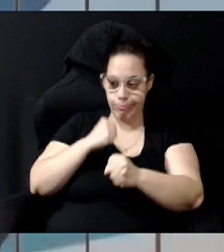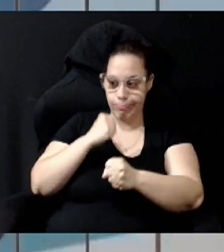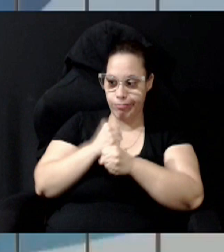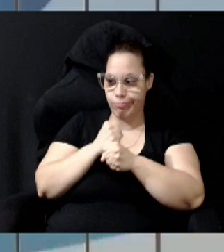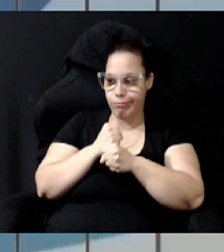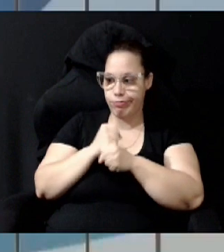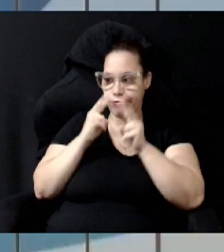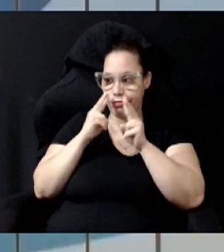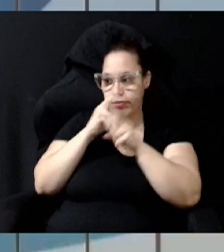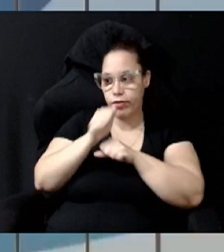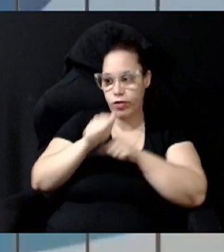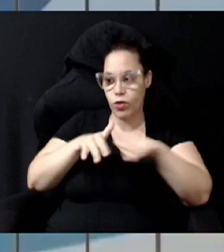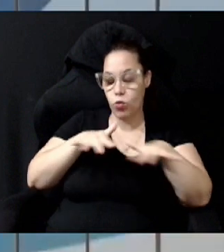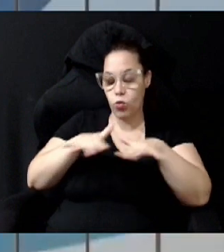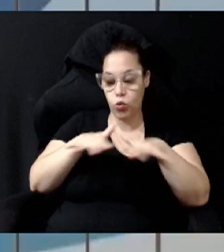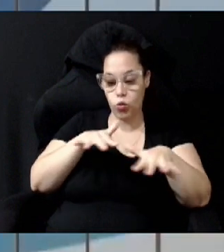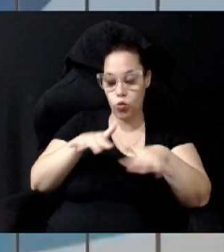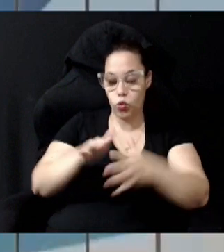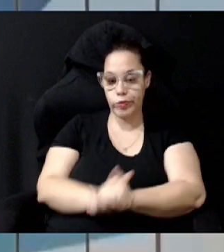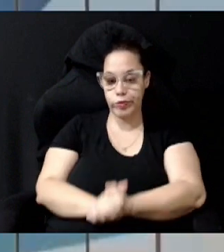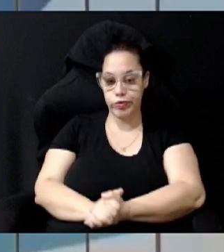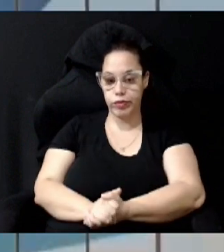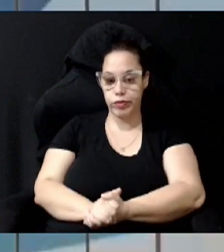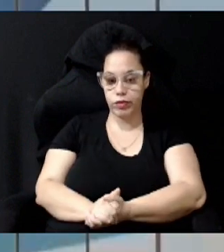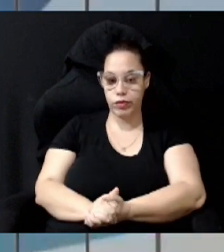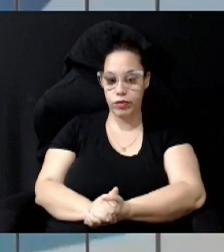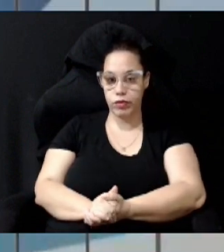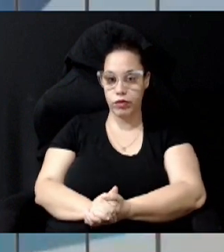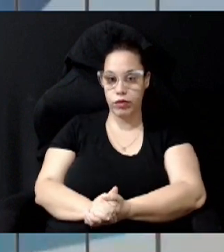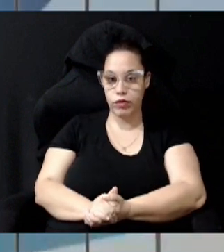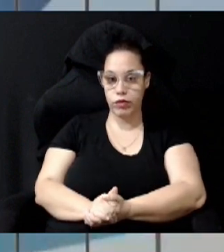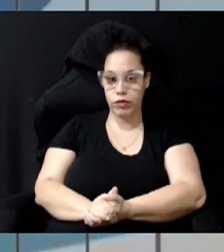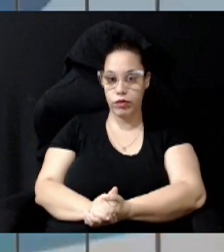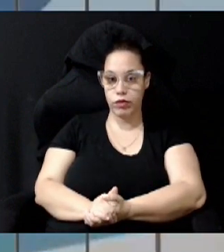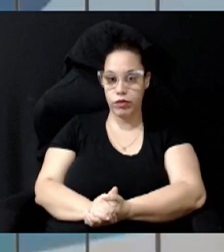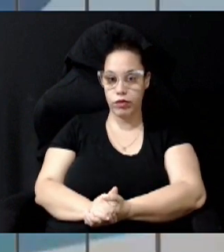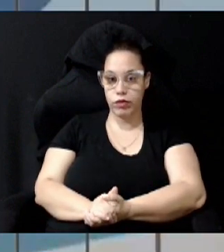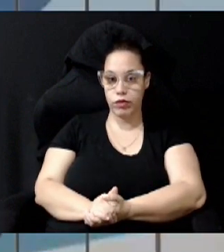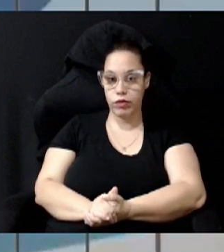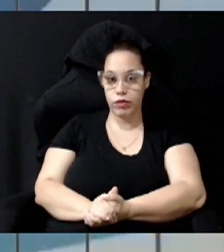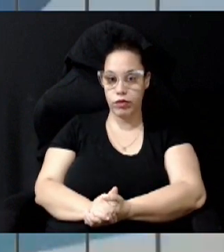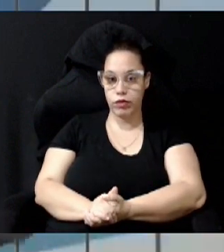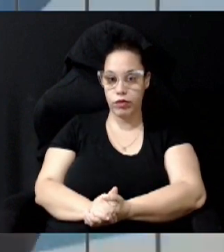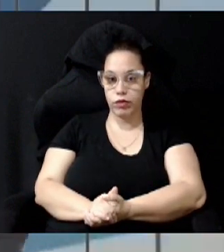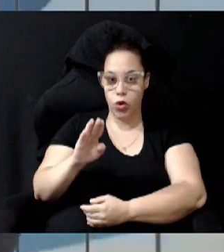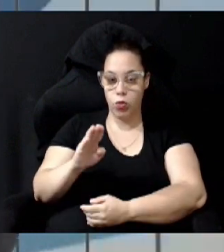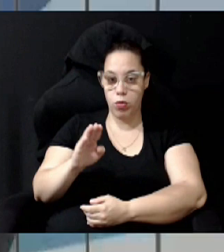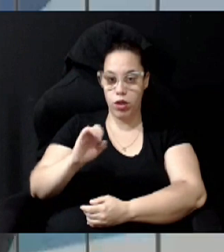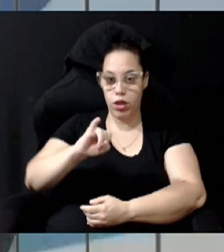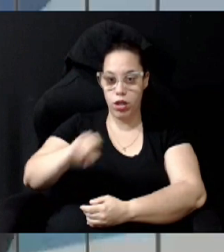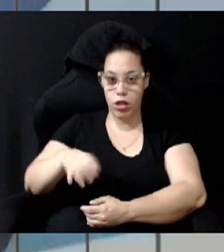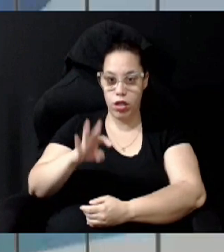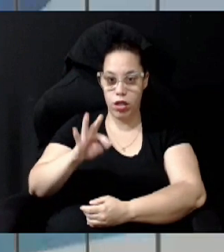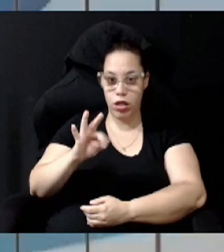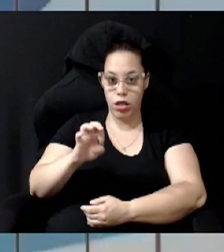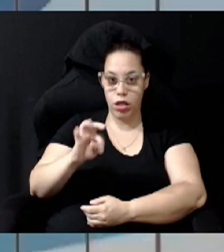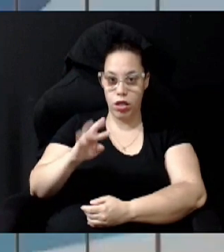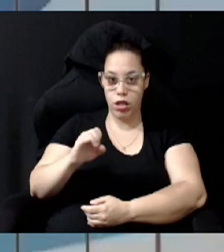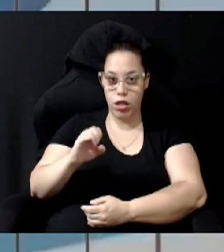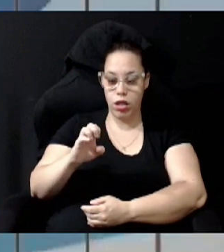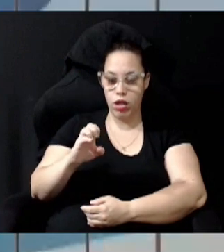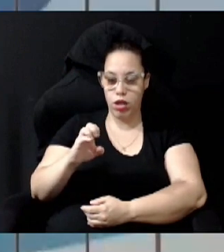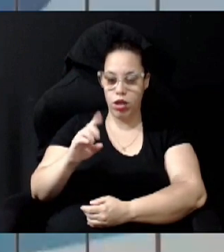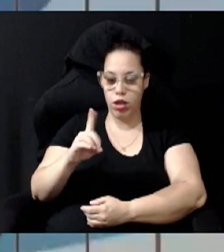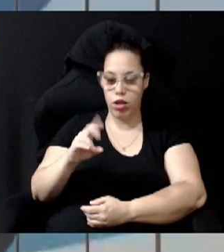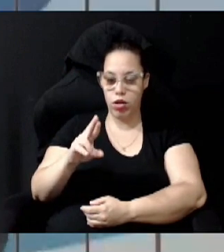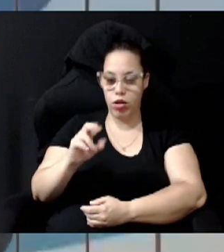movimento. Então, quando você pega ídios subjetivados como Nicolas Ferreira, Eduardo Bolsonaro, uma juíza